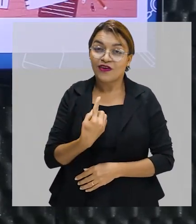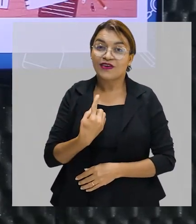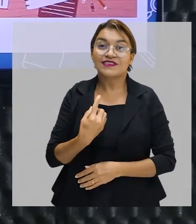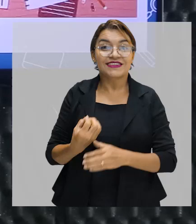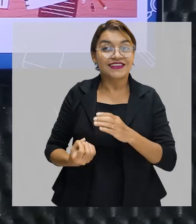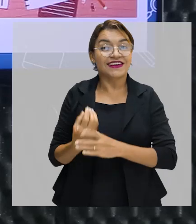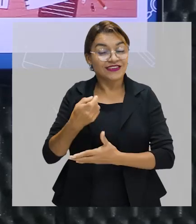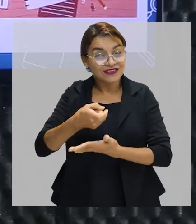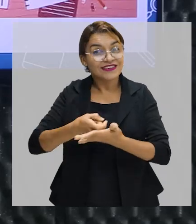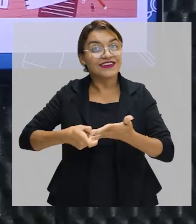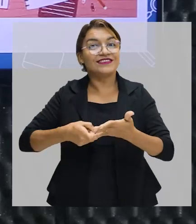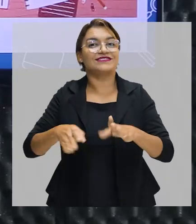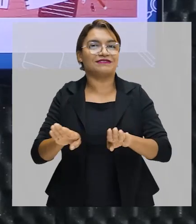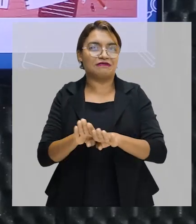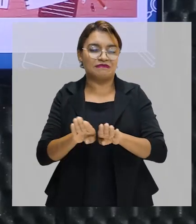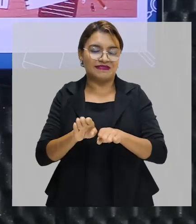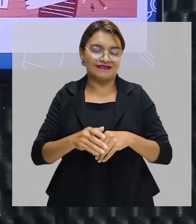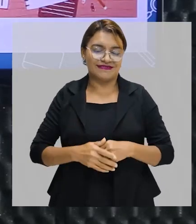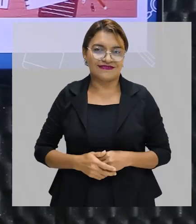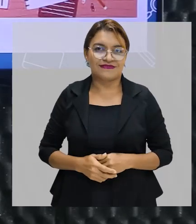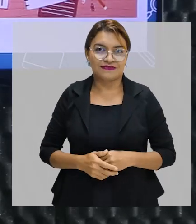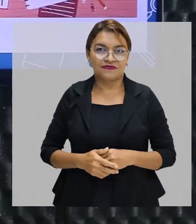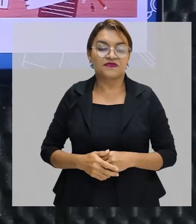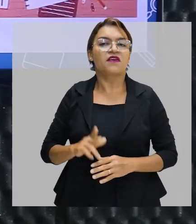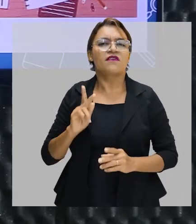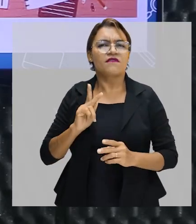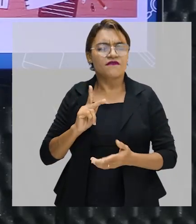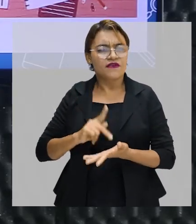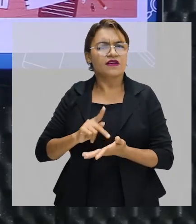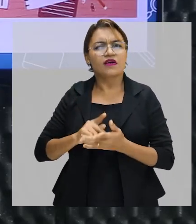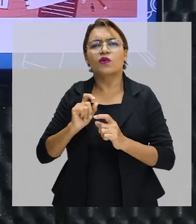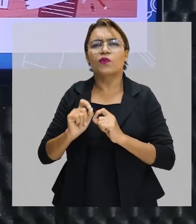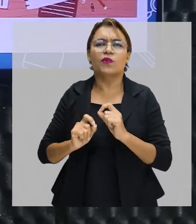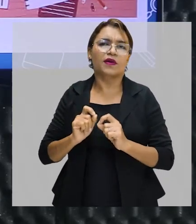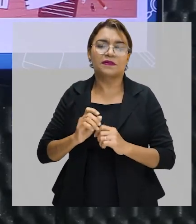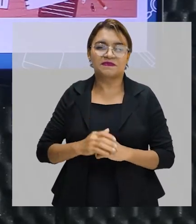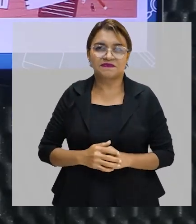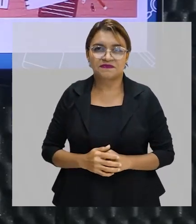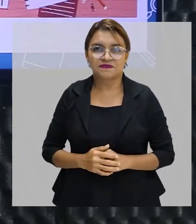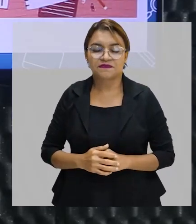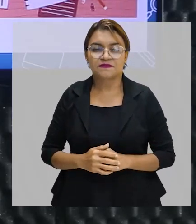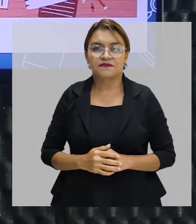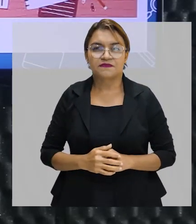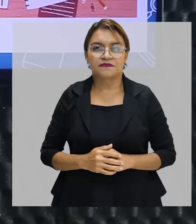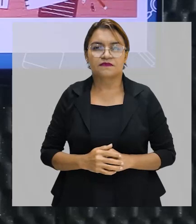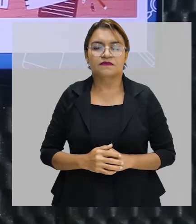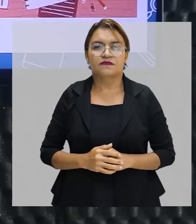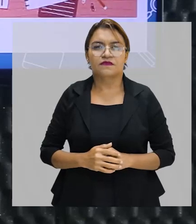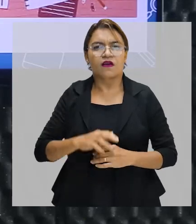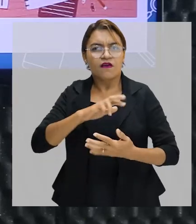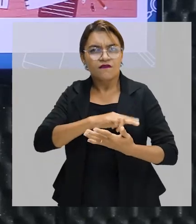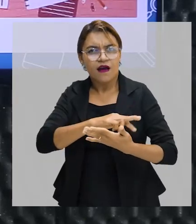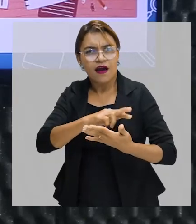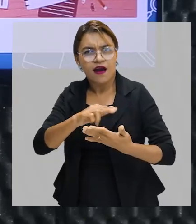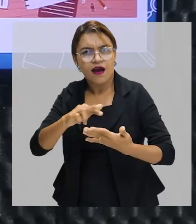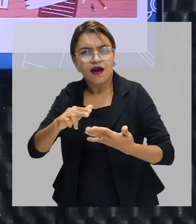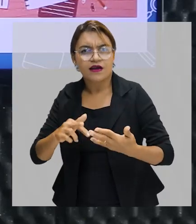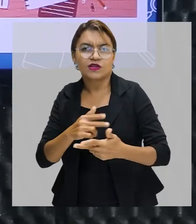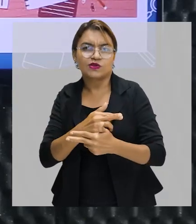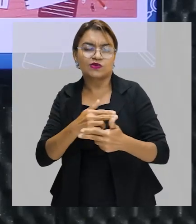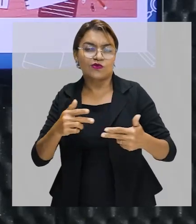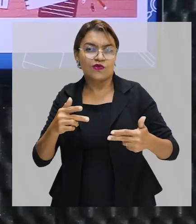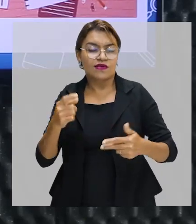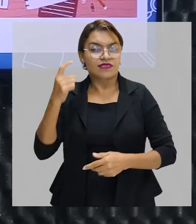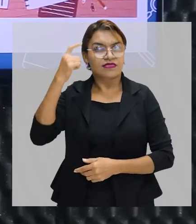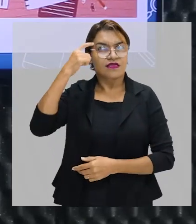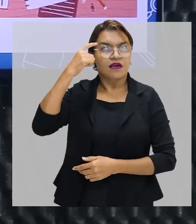elaborando textos. E de verdade, de certa forma, muita coisa a gente já tem ideia formada na